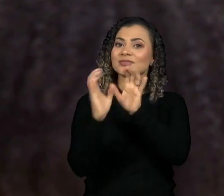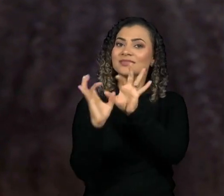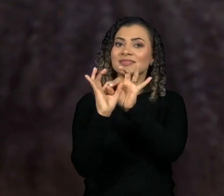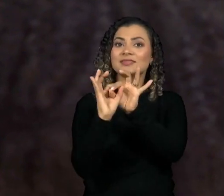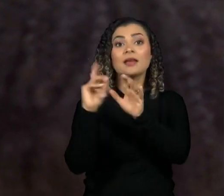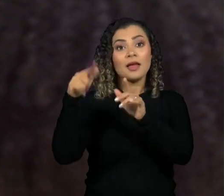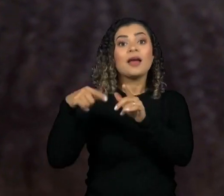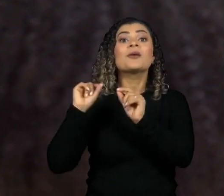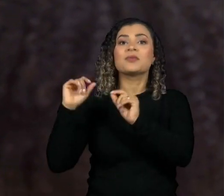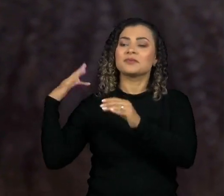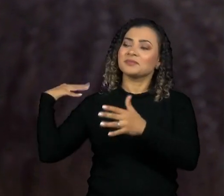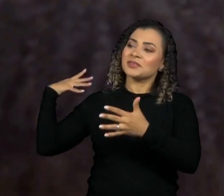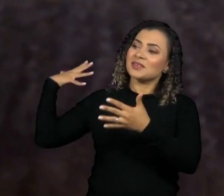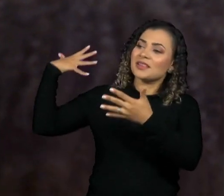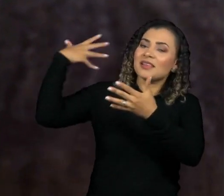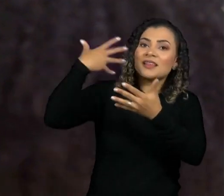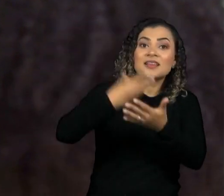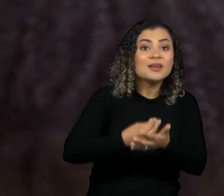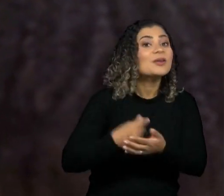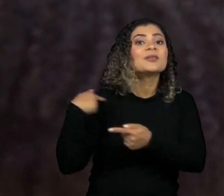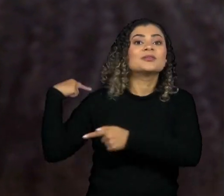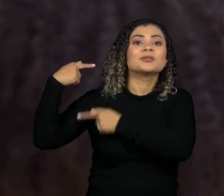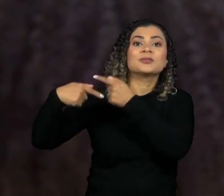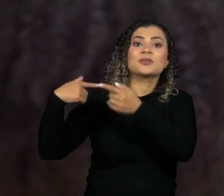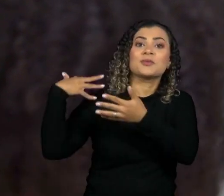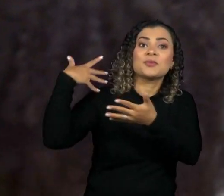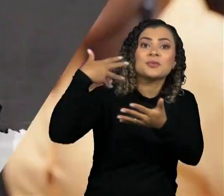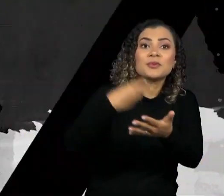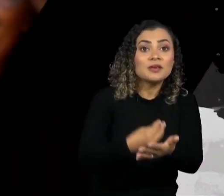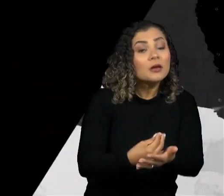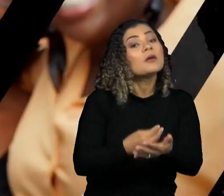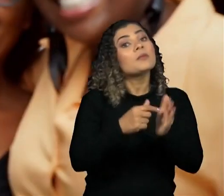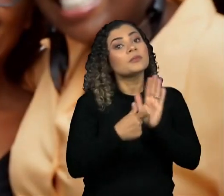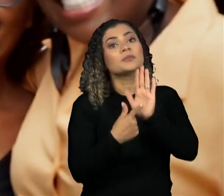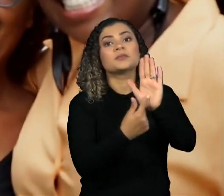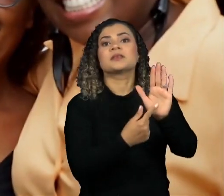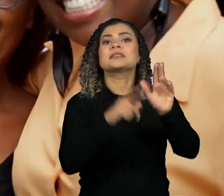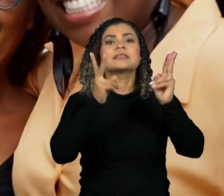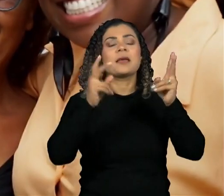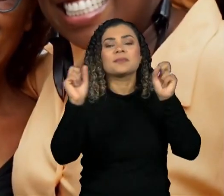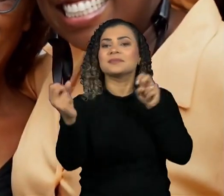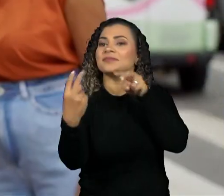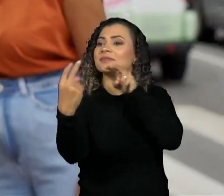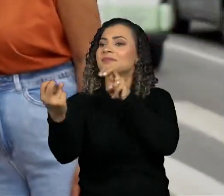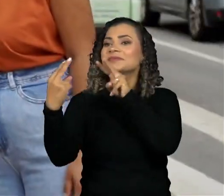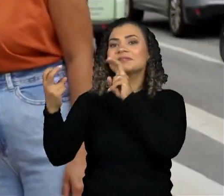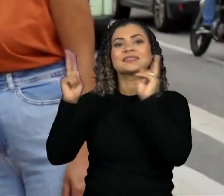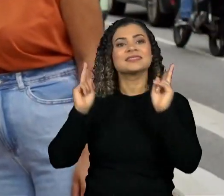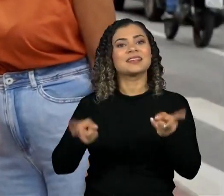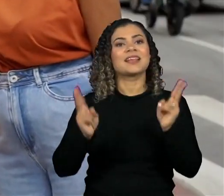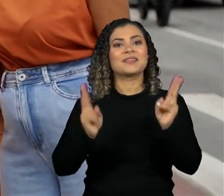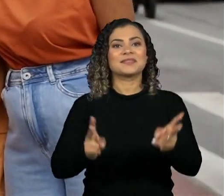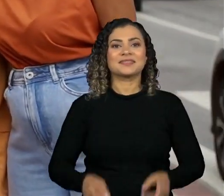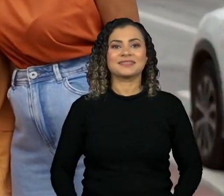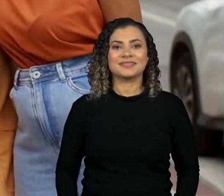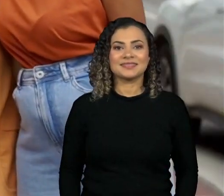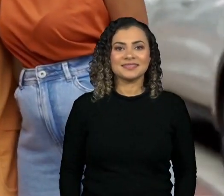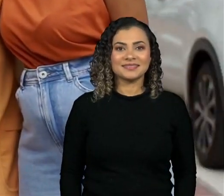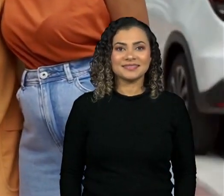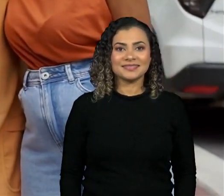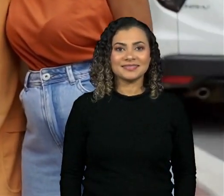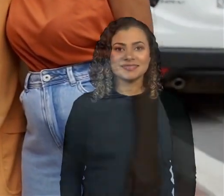da ancestralidade, né? A gente sempre se cumprimenta de alguma forma. Mulheres negras, nascidas de nossa